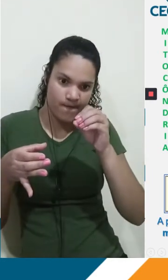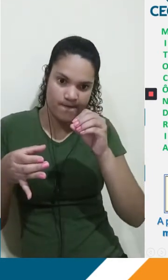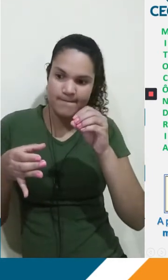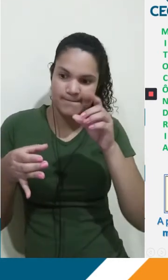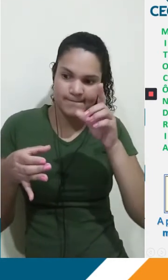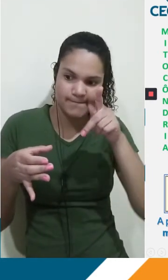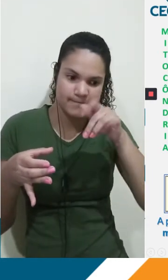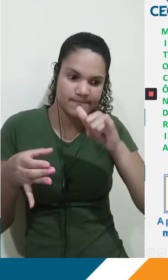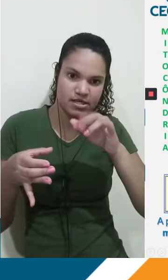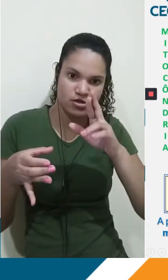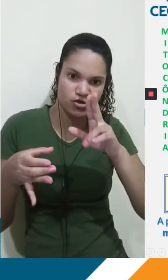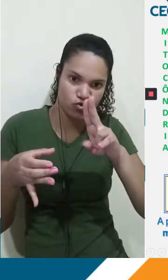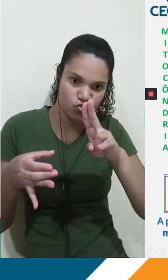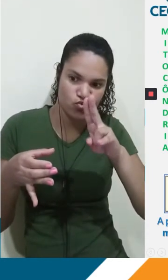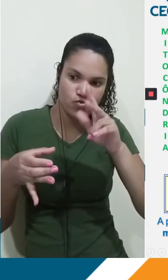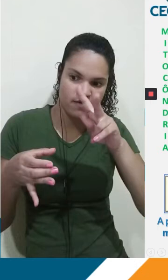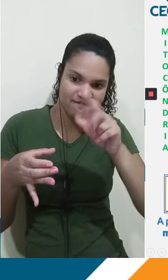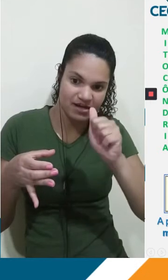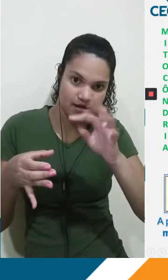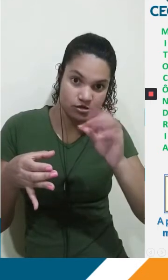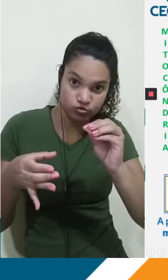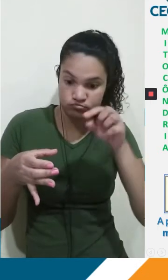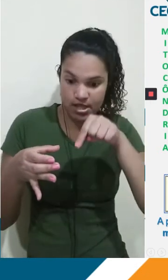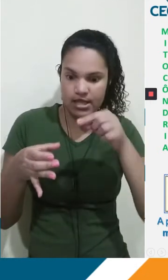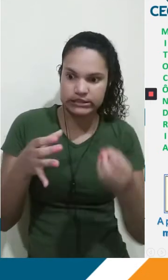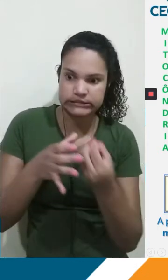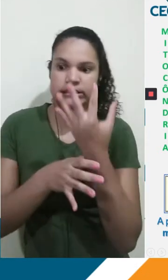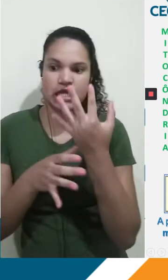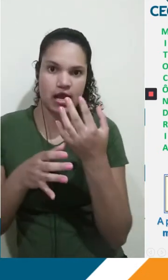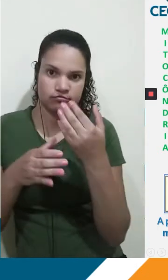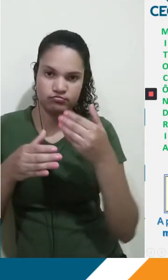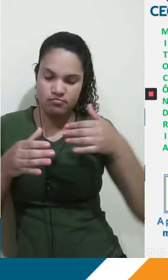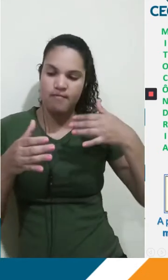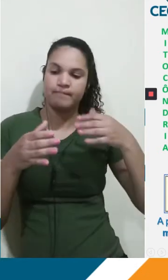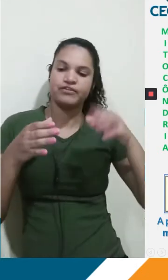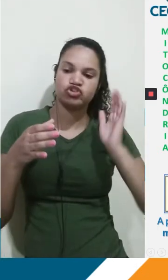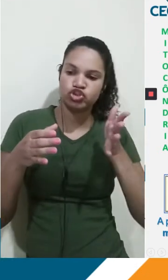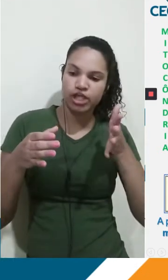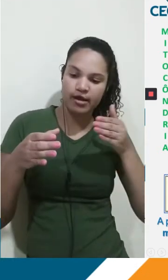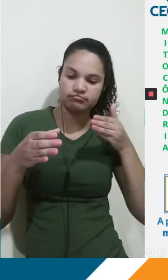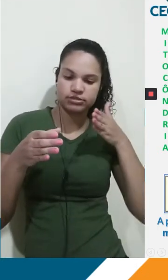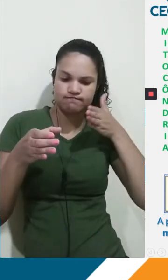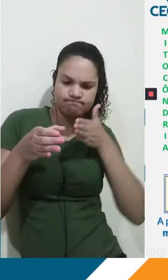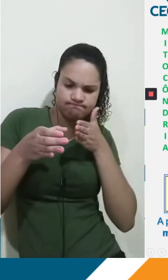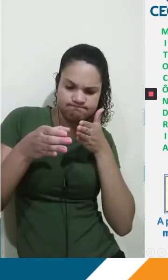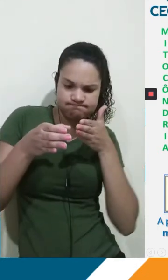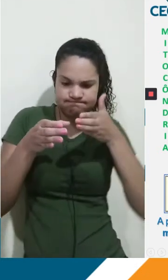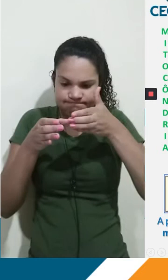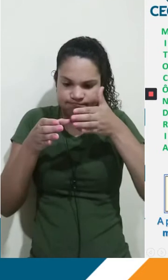é formado pela glicólise, no processo de glicólise. O piruvato ele entra na